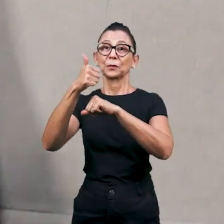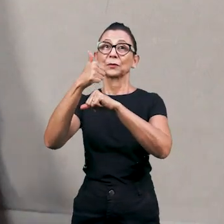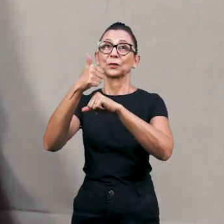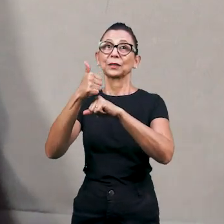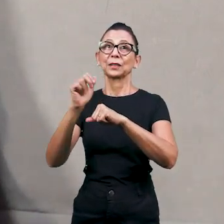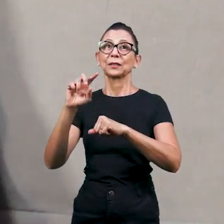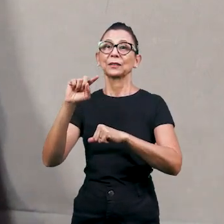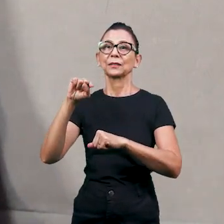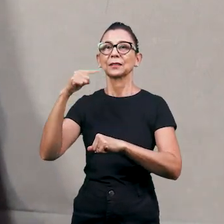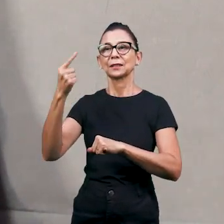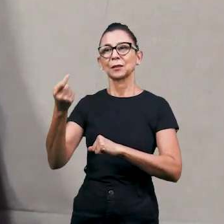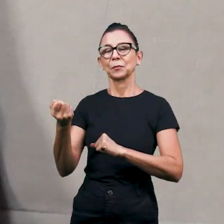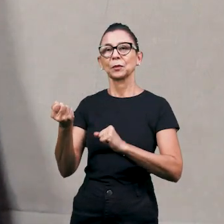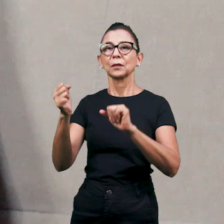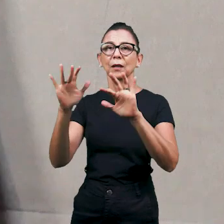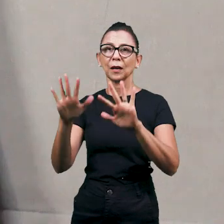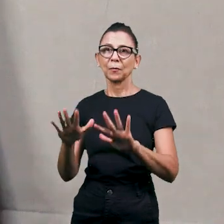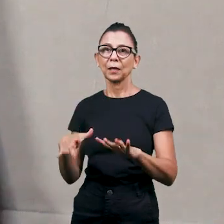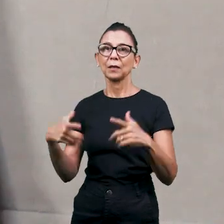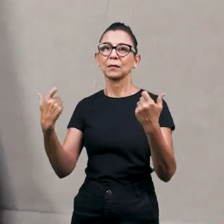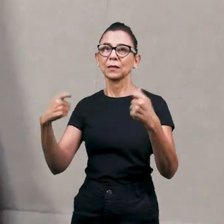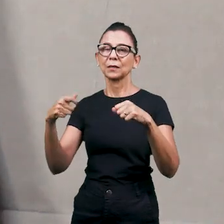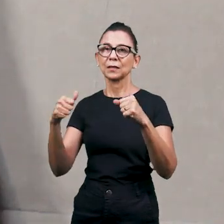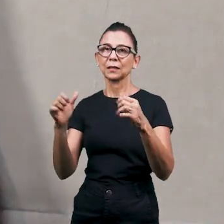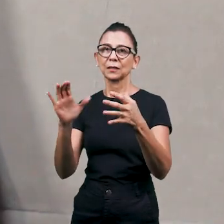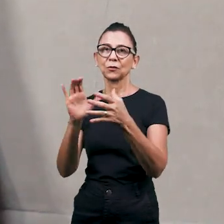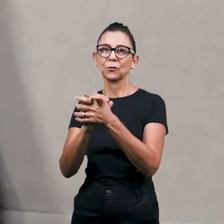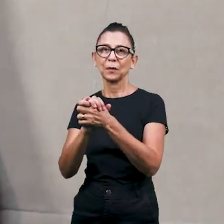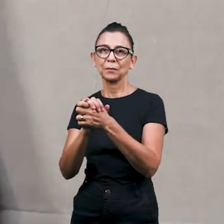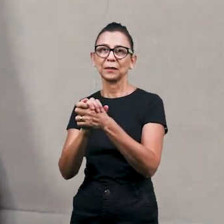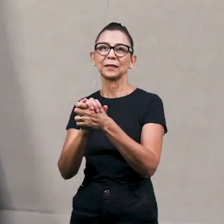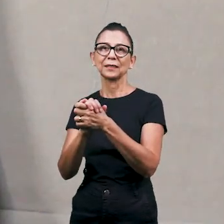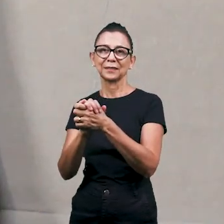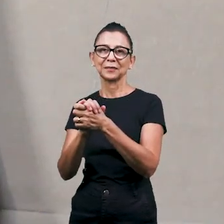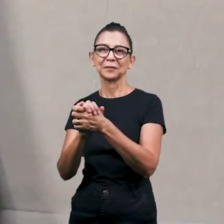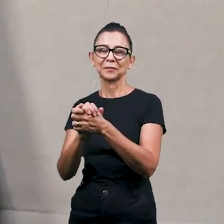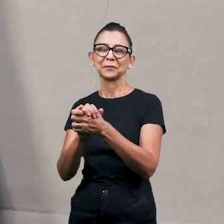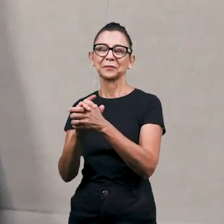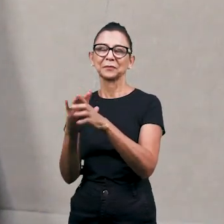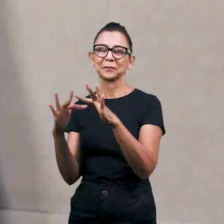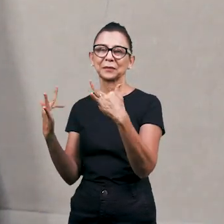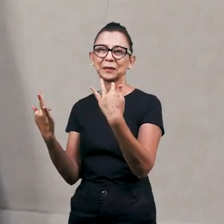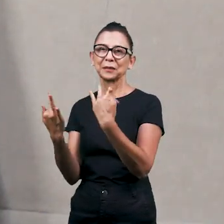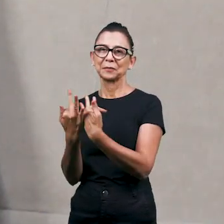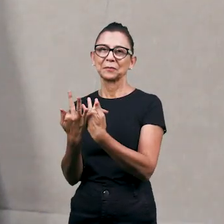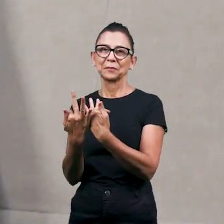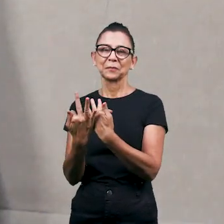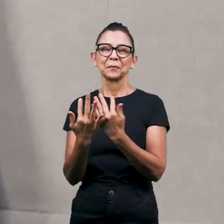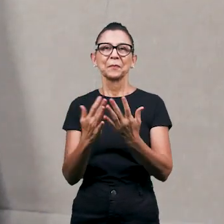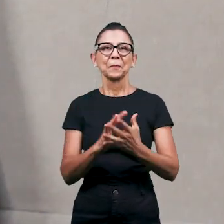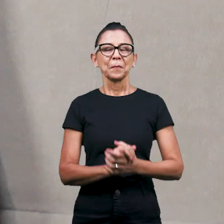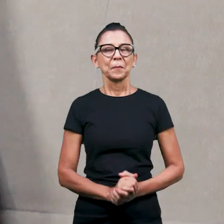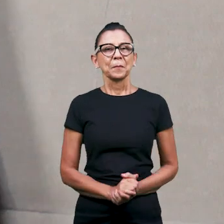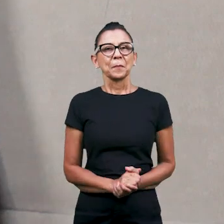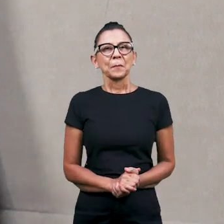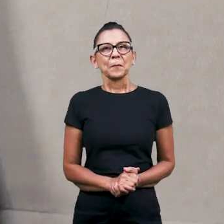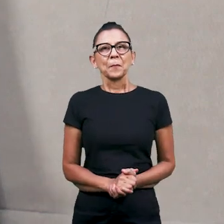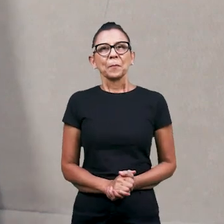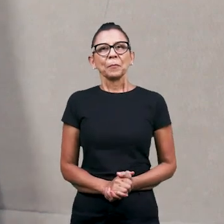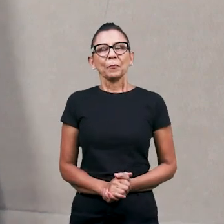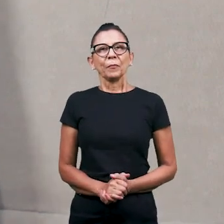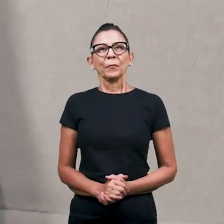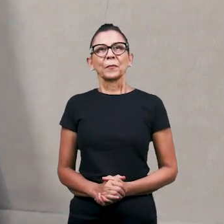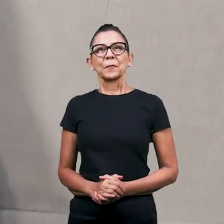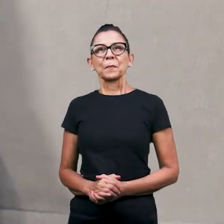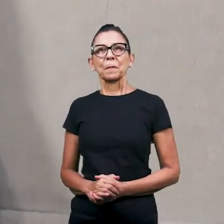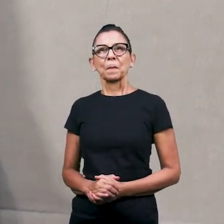É a expectativa da bênção. Uma reunião de um jeito, a outra de outro, uma experiência vem, e você cria a expectativa da bênção. E é